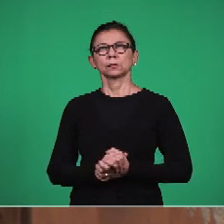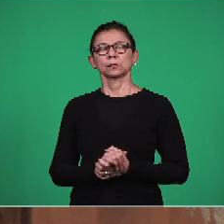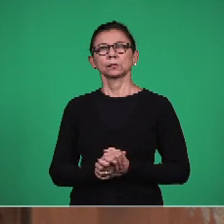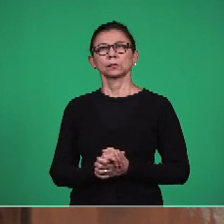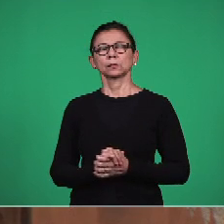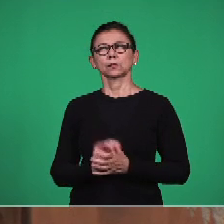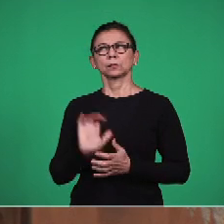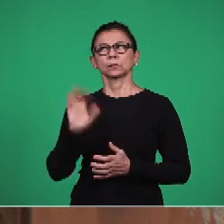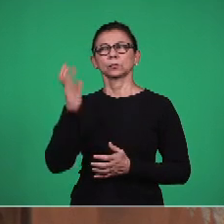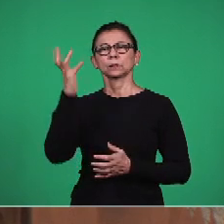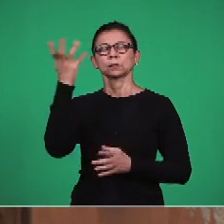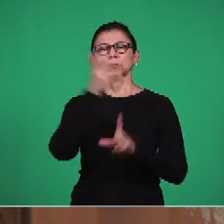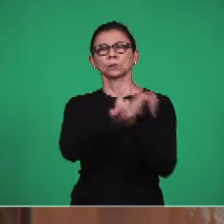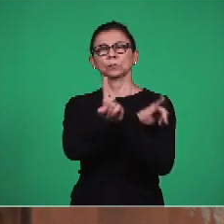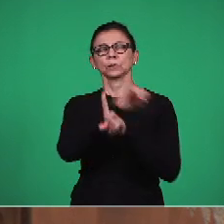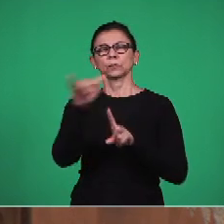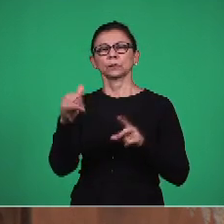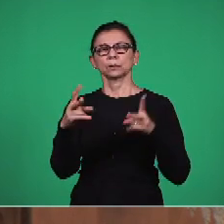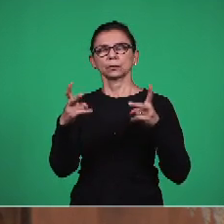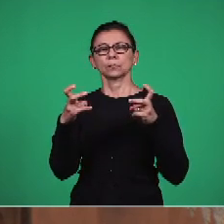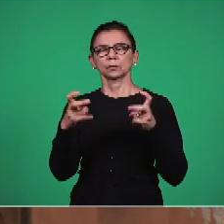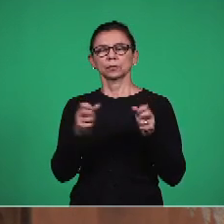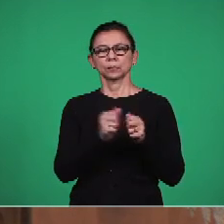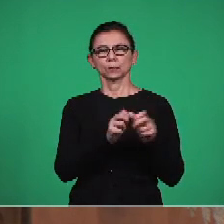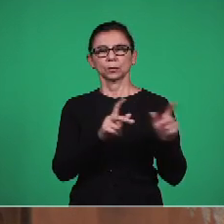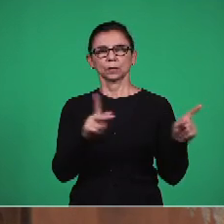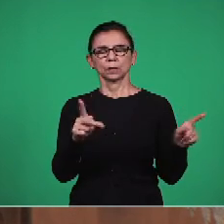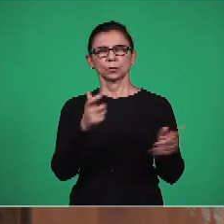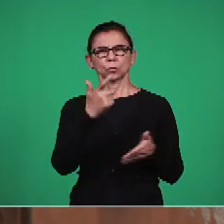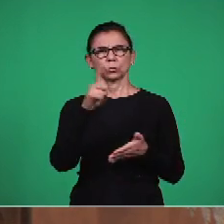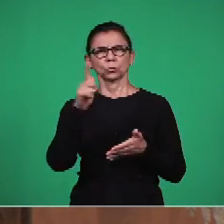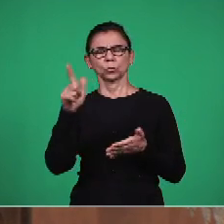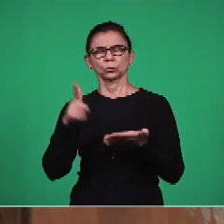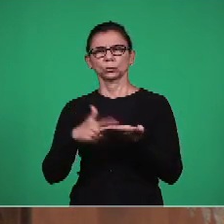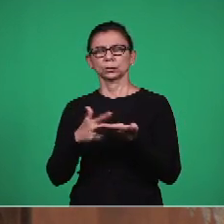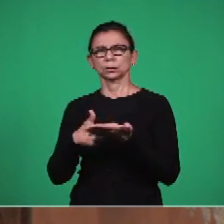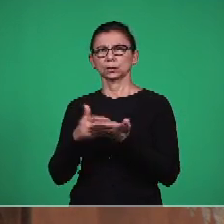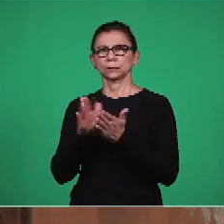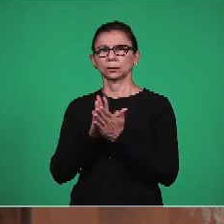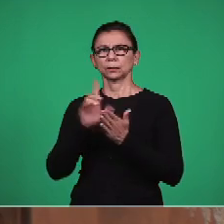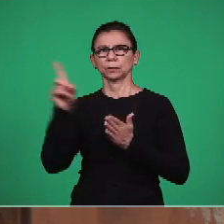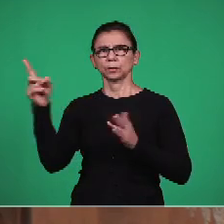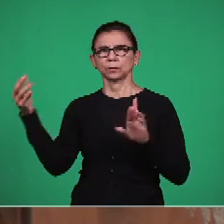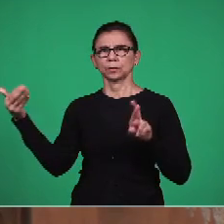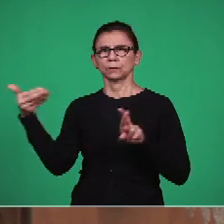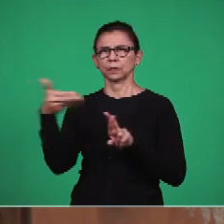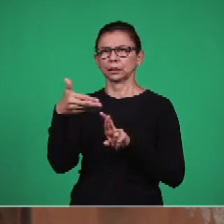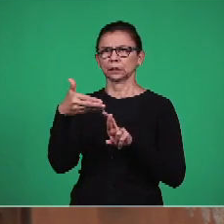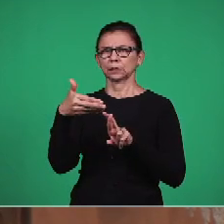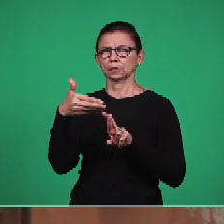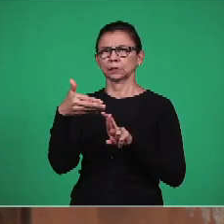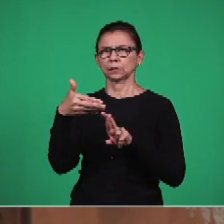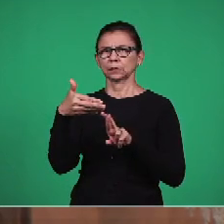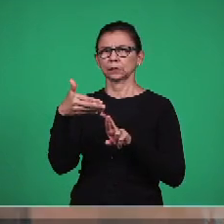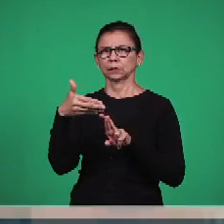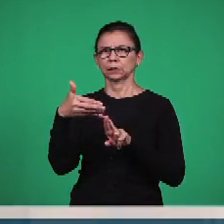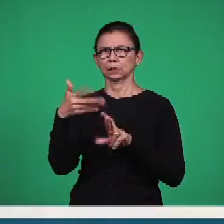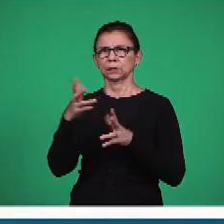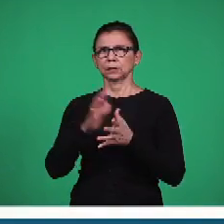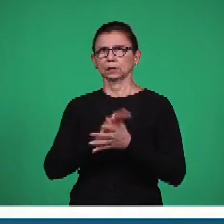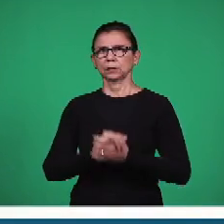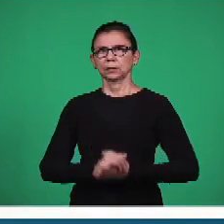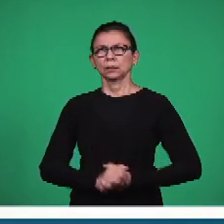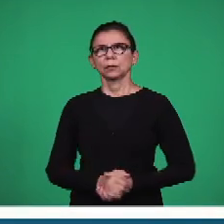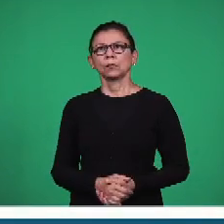proféticos daquilo que nós temos visto no livro de Apocalipse e os demais livros da Palavra de Deus que fazem referência. Então a pergunta é a seguinte: lendo os textos